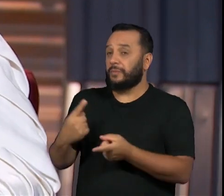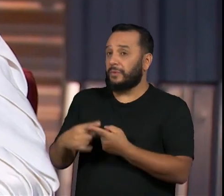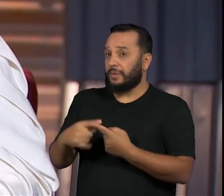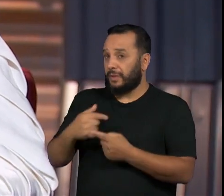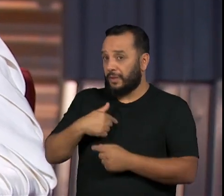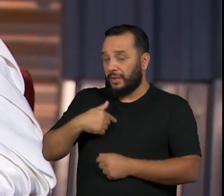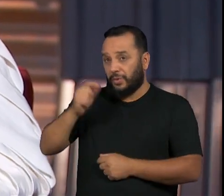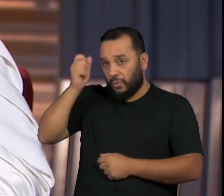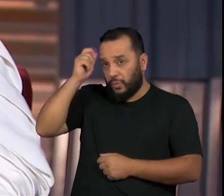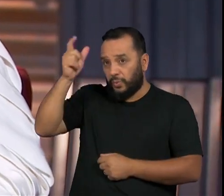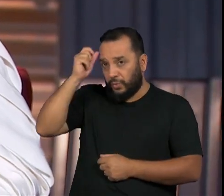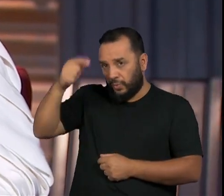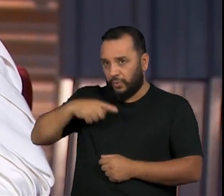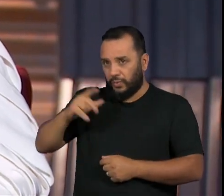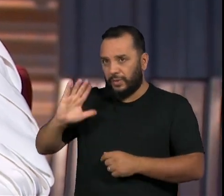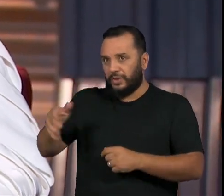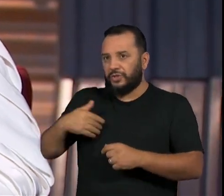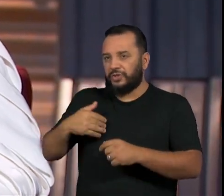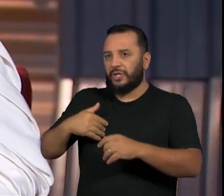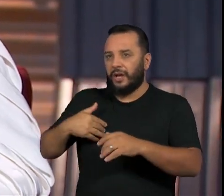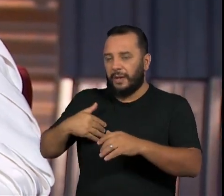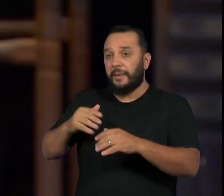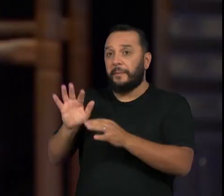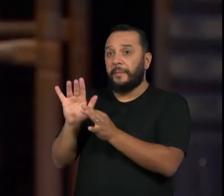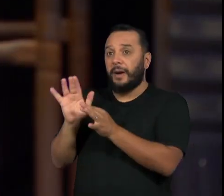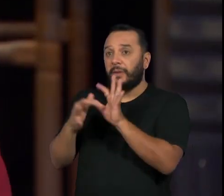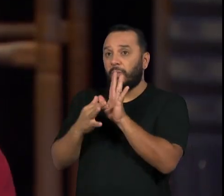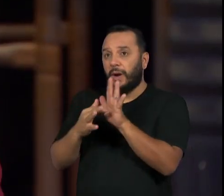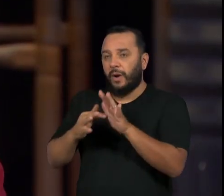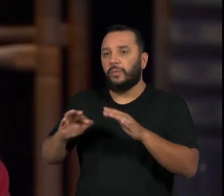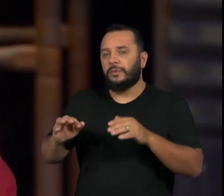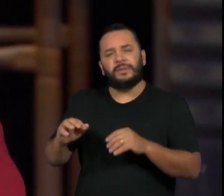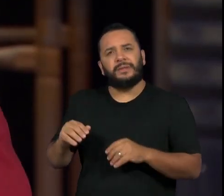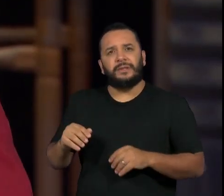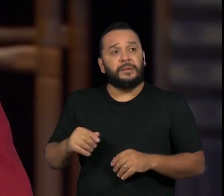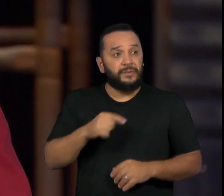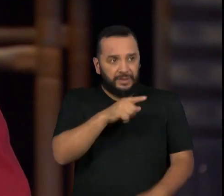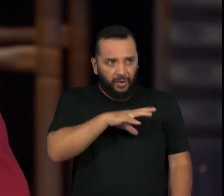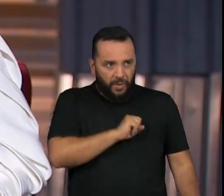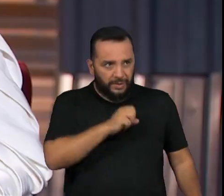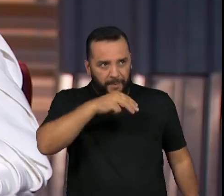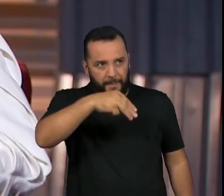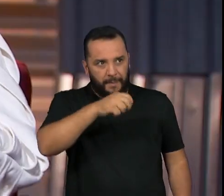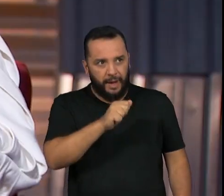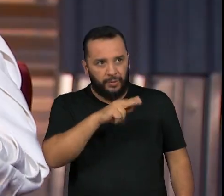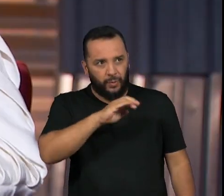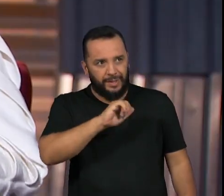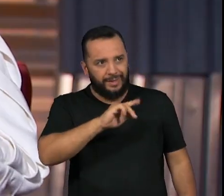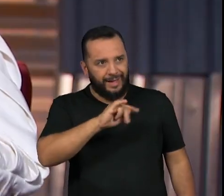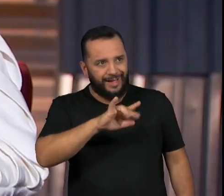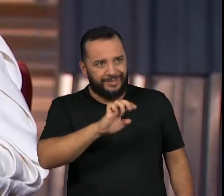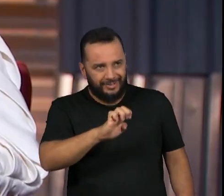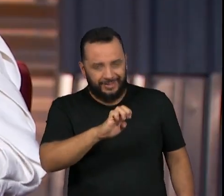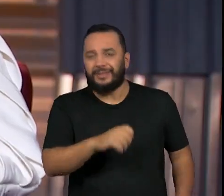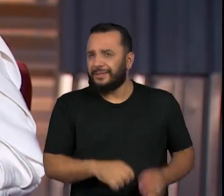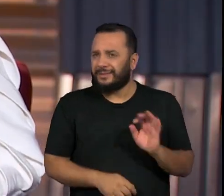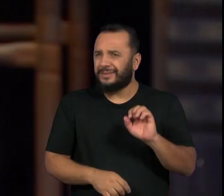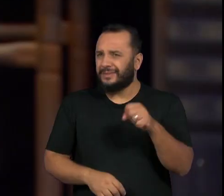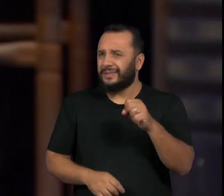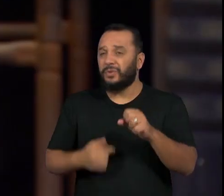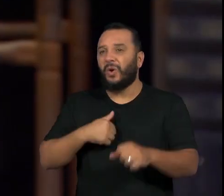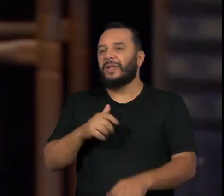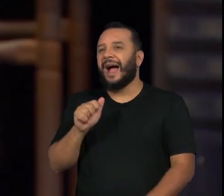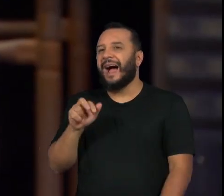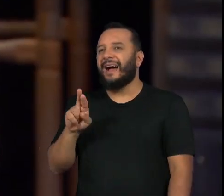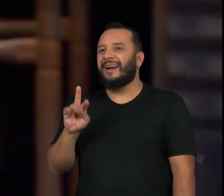as manualidades, que eu não gosto do termo artesanato, né? Você prefere manualidades. Exatamente, porque a gente fez uma distinção muito... Que é a